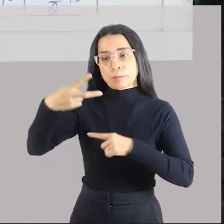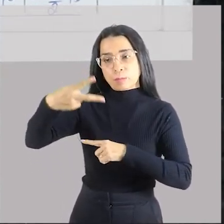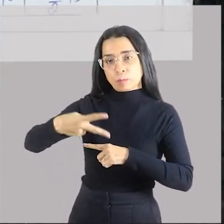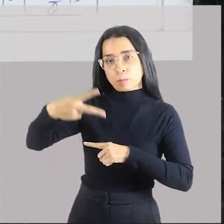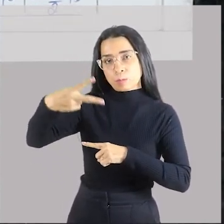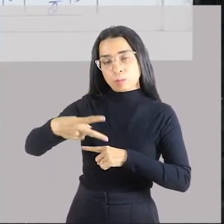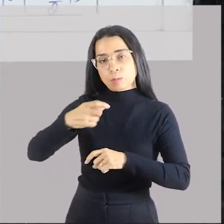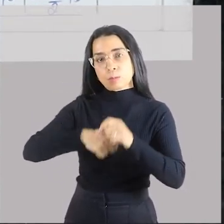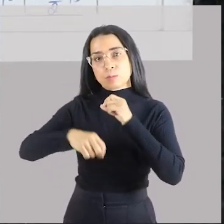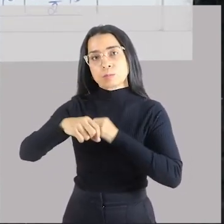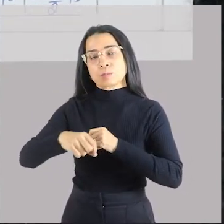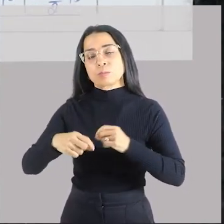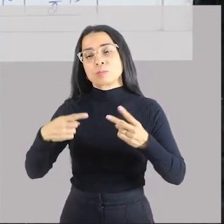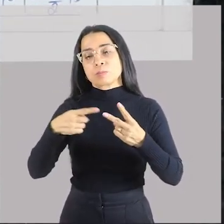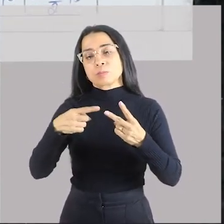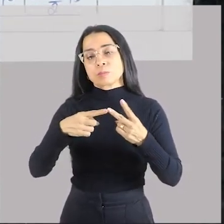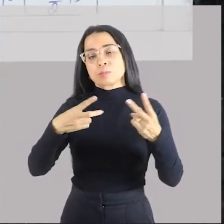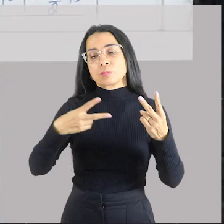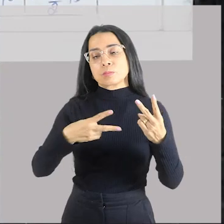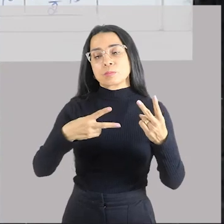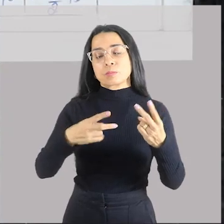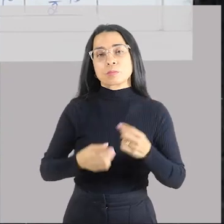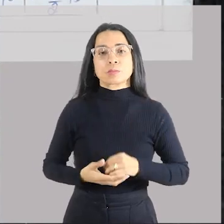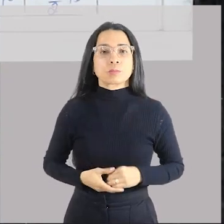ambos pela raiz de 2. Ó.